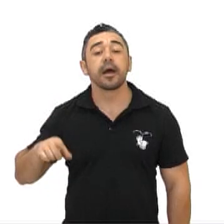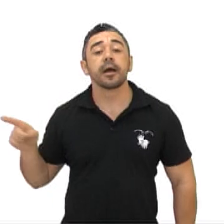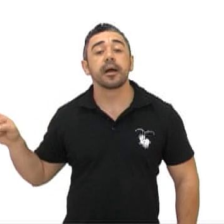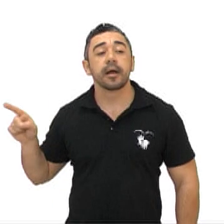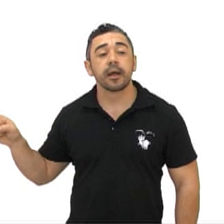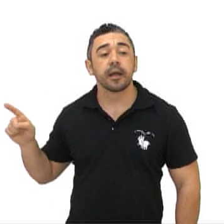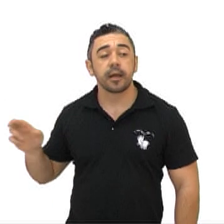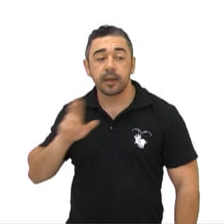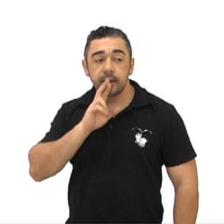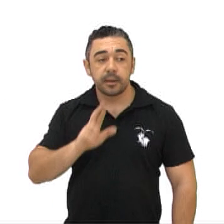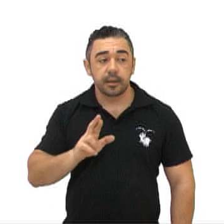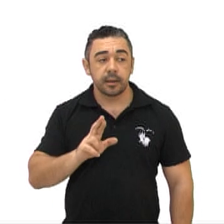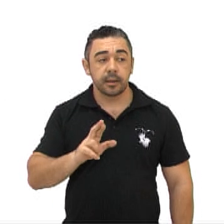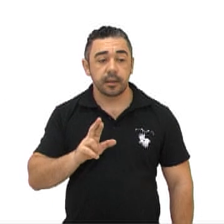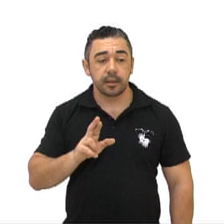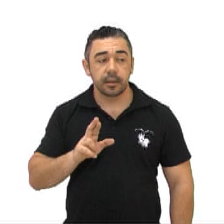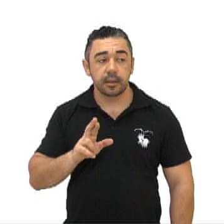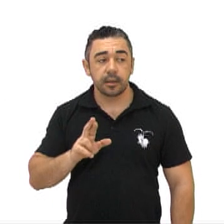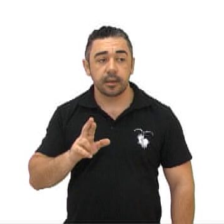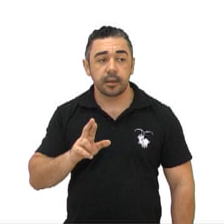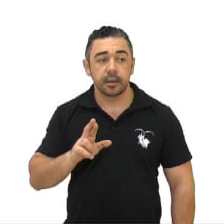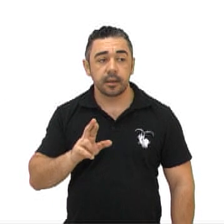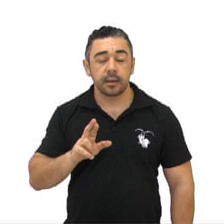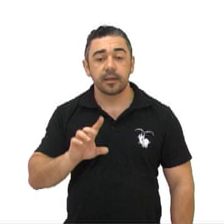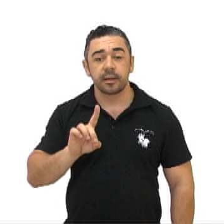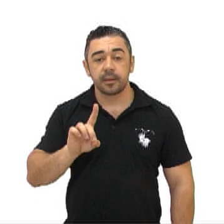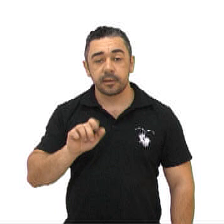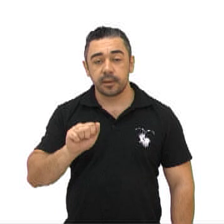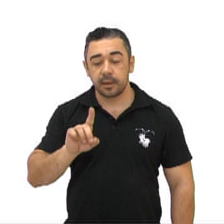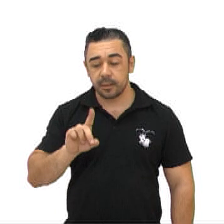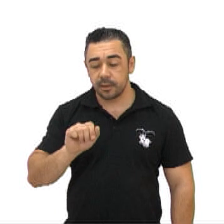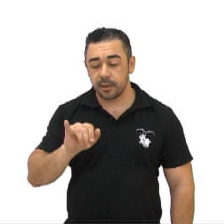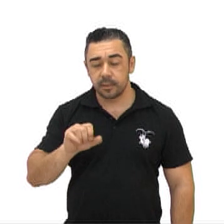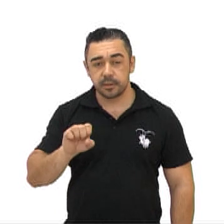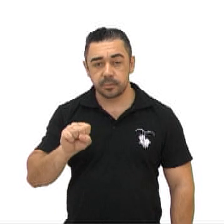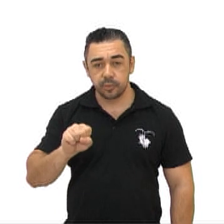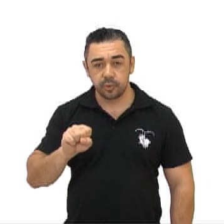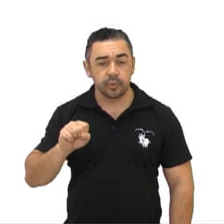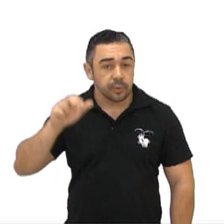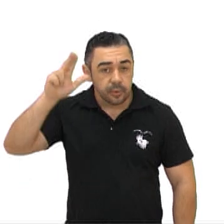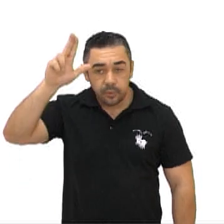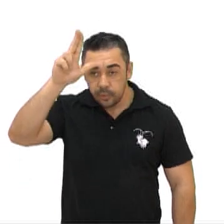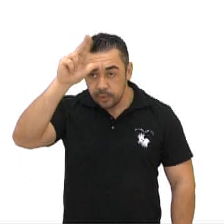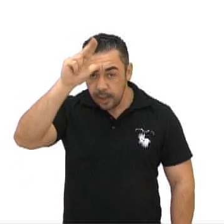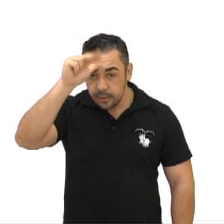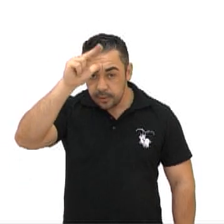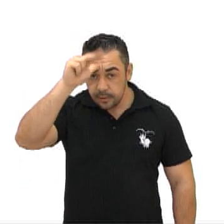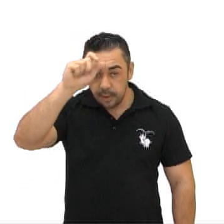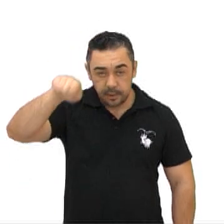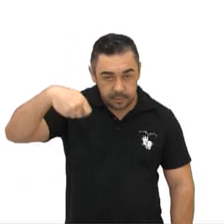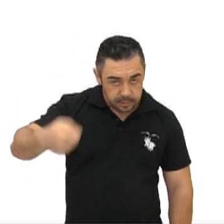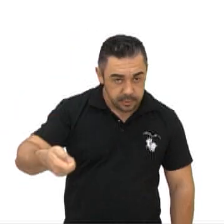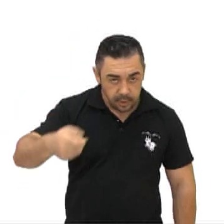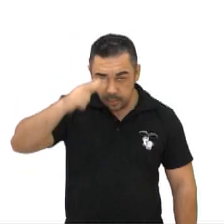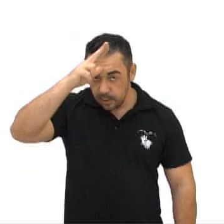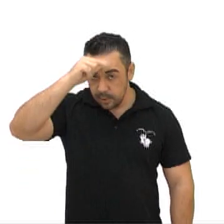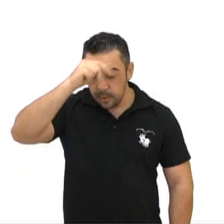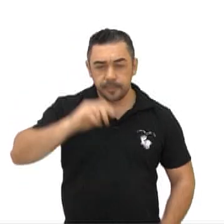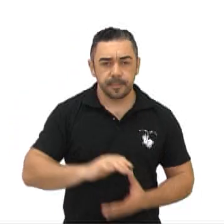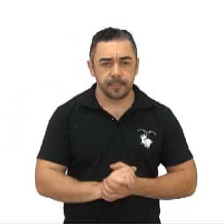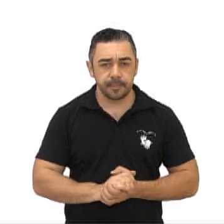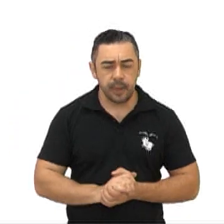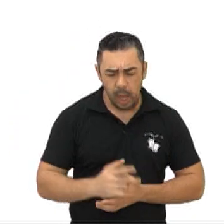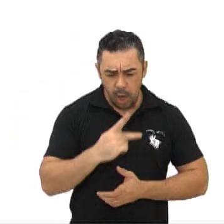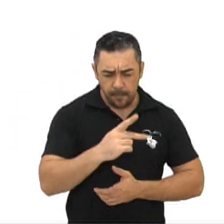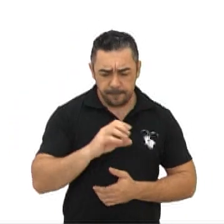professor? Vamos lá, passa para nós. A resposta é dadaísmo, gente. Vamos tentar relembrar. Pop art